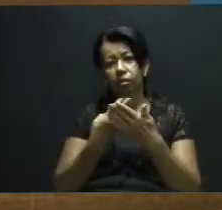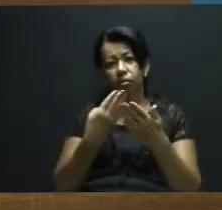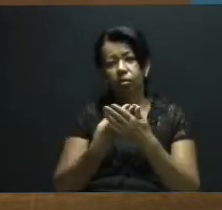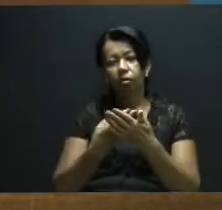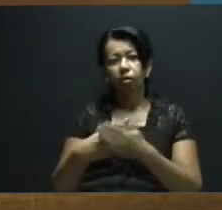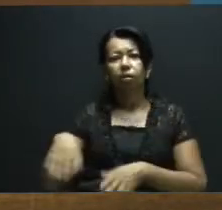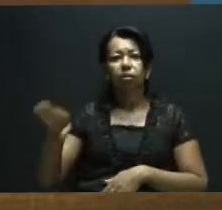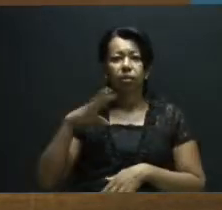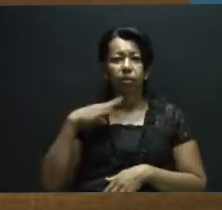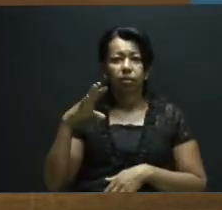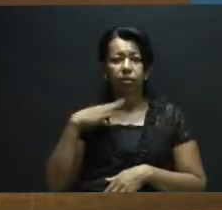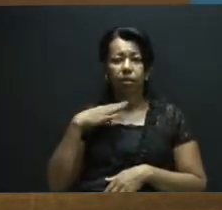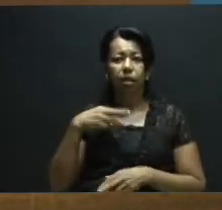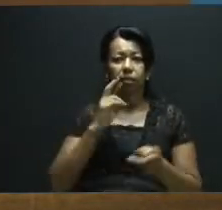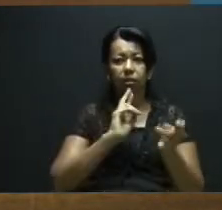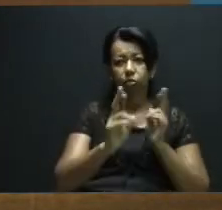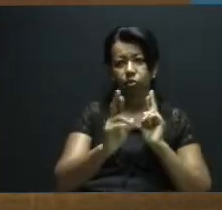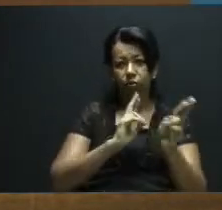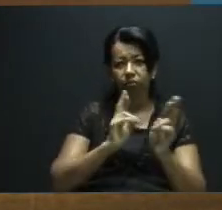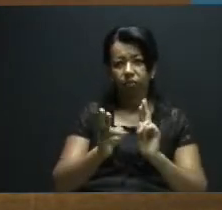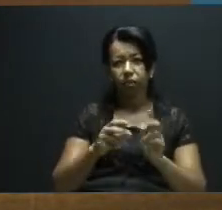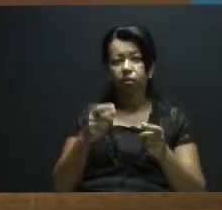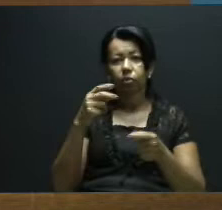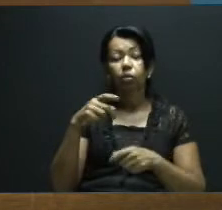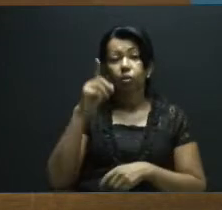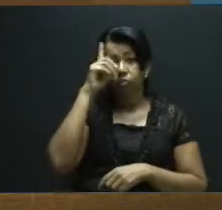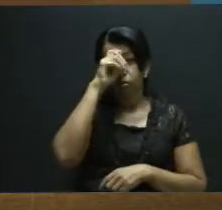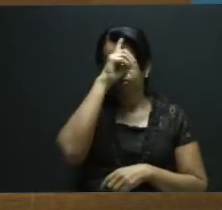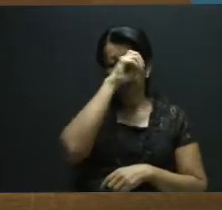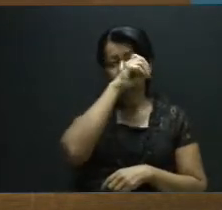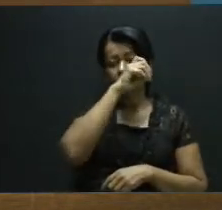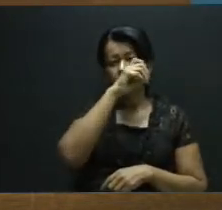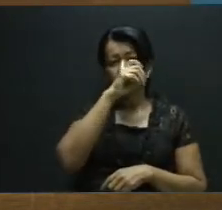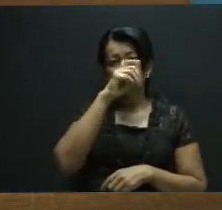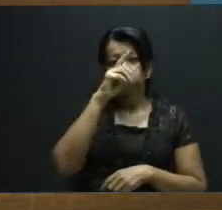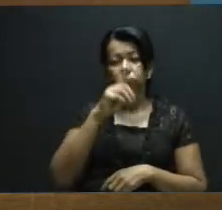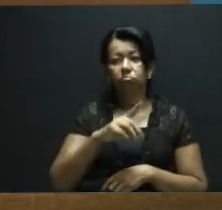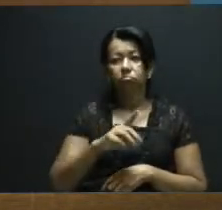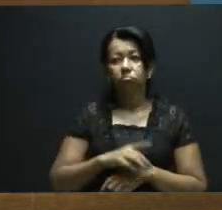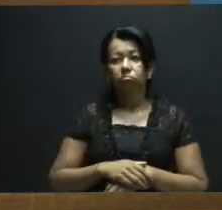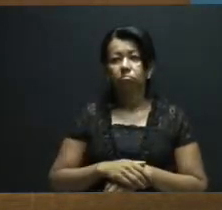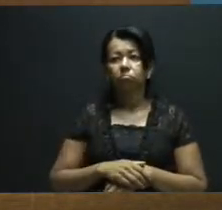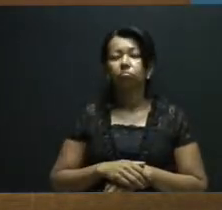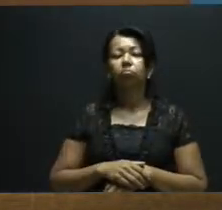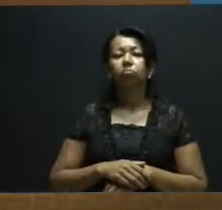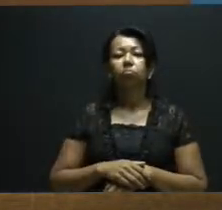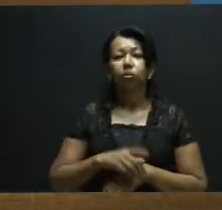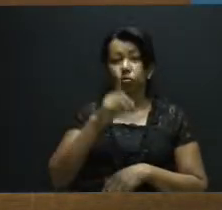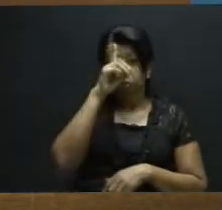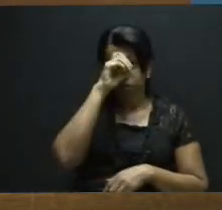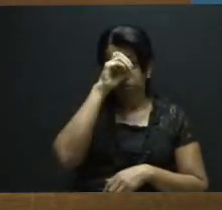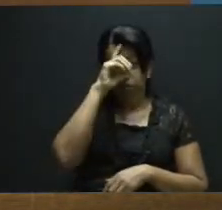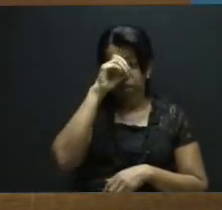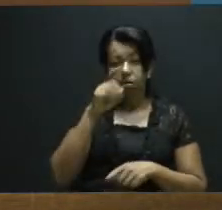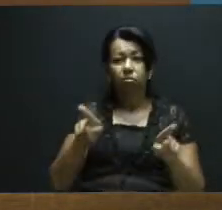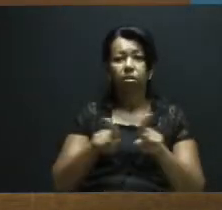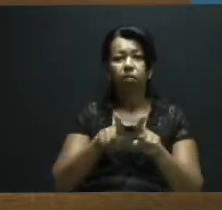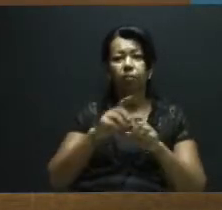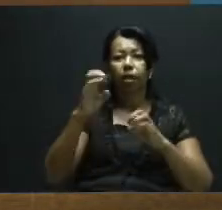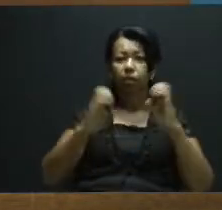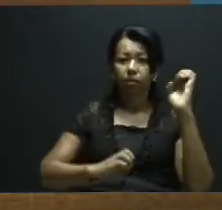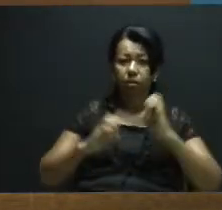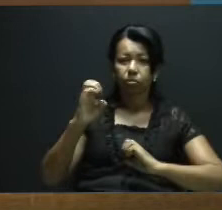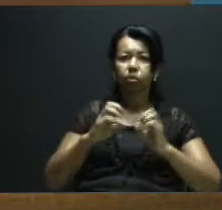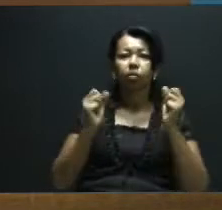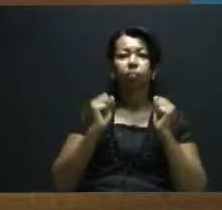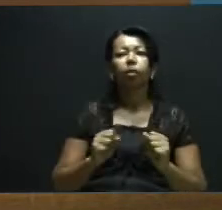nas rodovias dentro do hospital e assim também fica a questão da iniciativa privada as indústrias as indústrias que pode